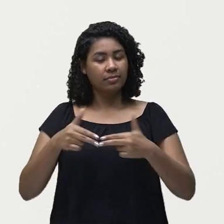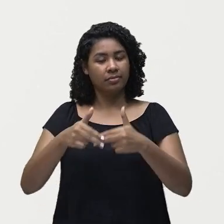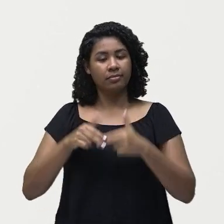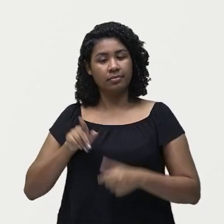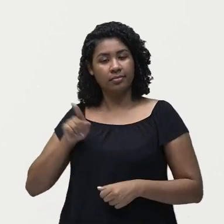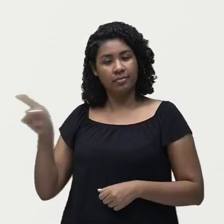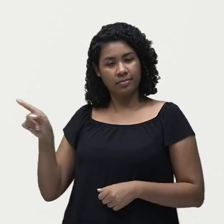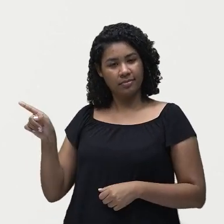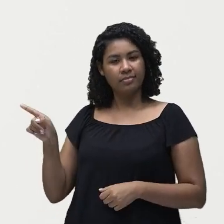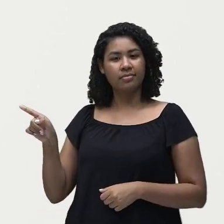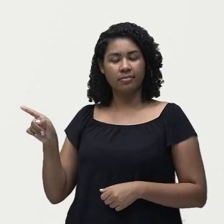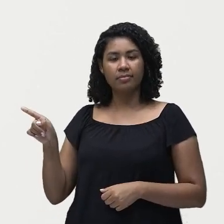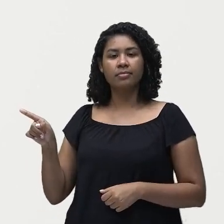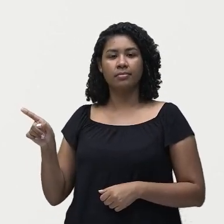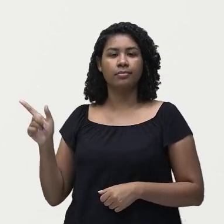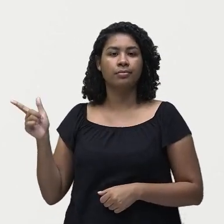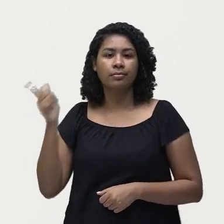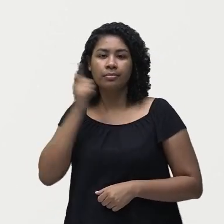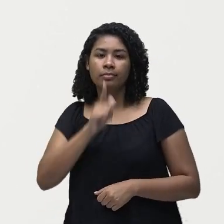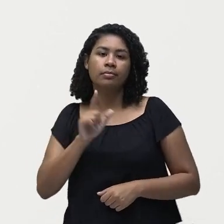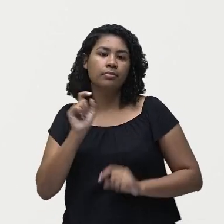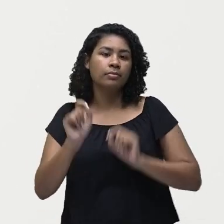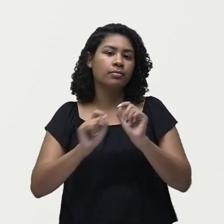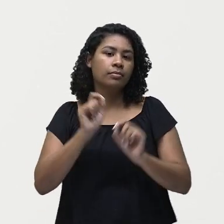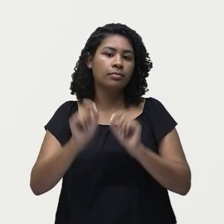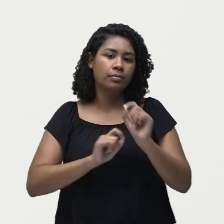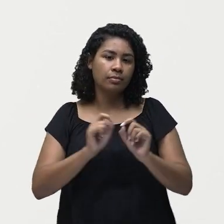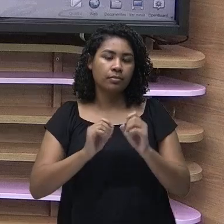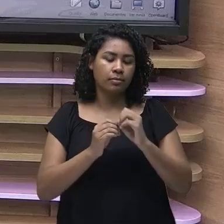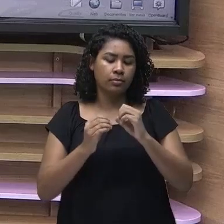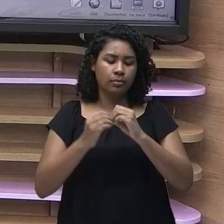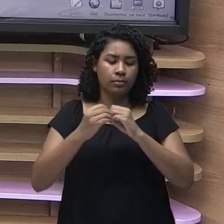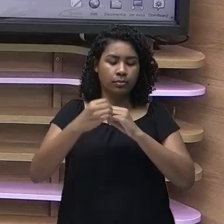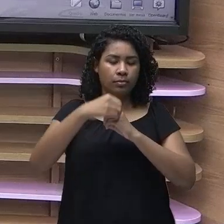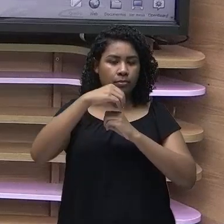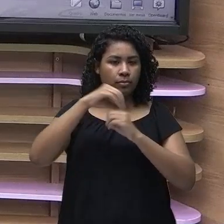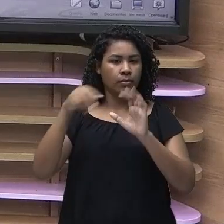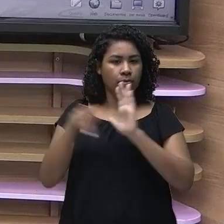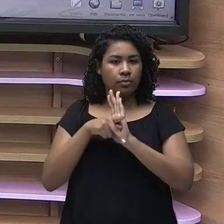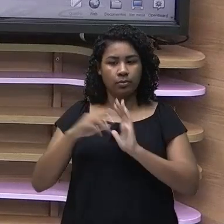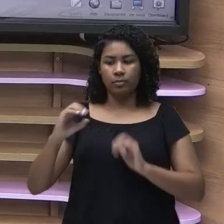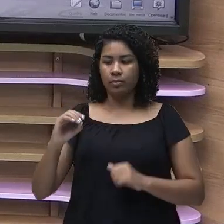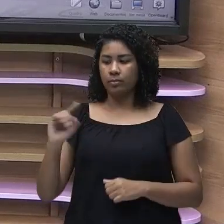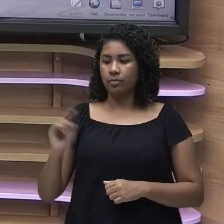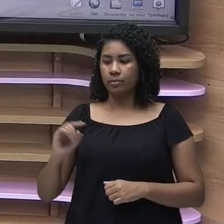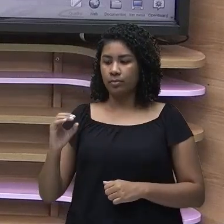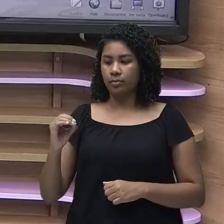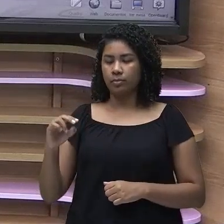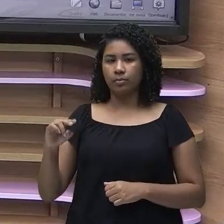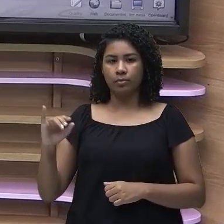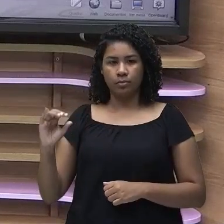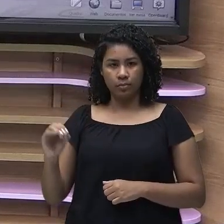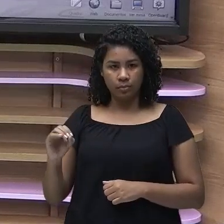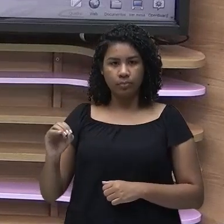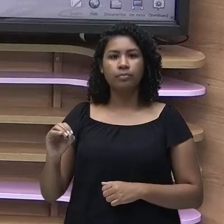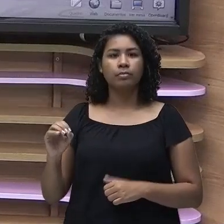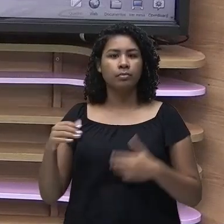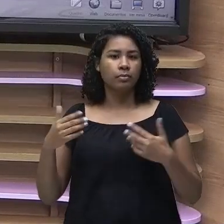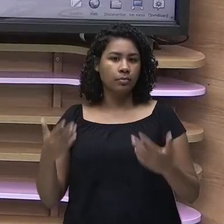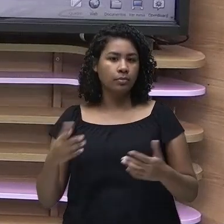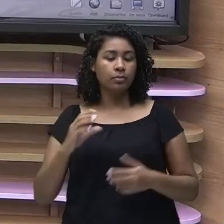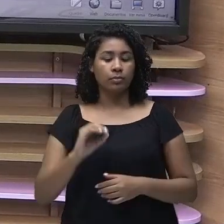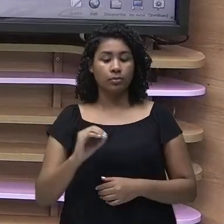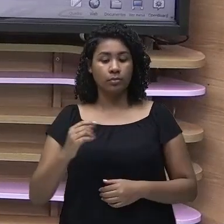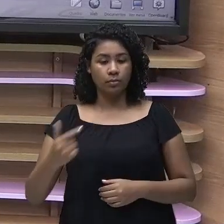maneira que vai formar a molécula de ozônio. O oxigênio que está presente na atmosfera, através da